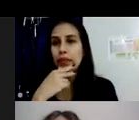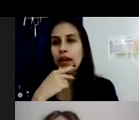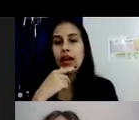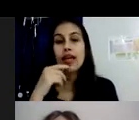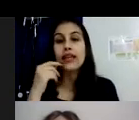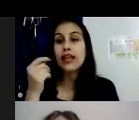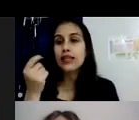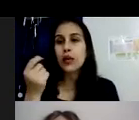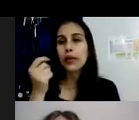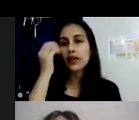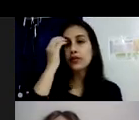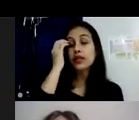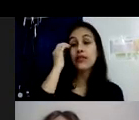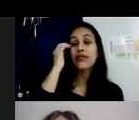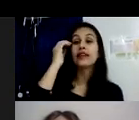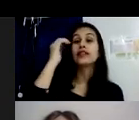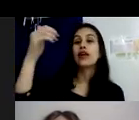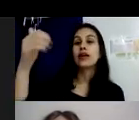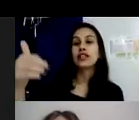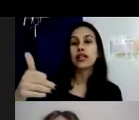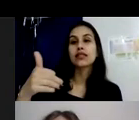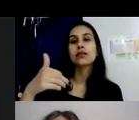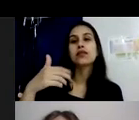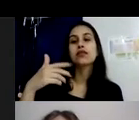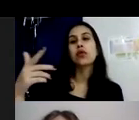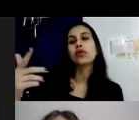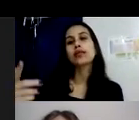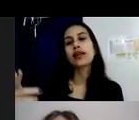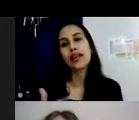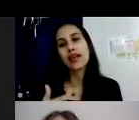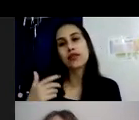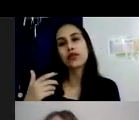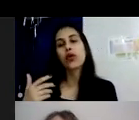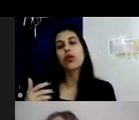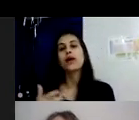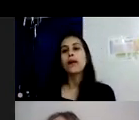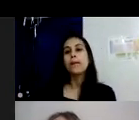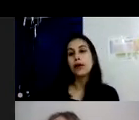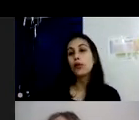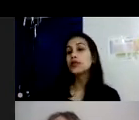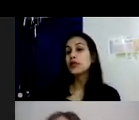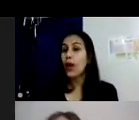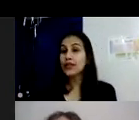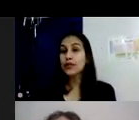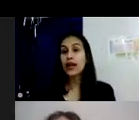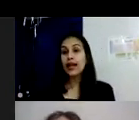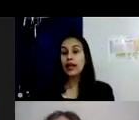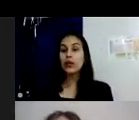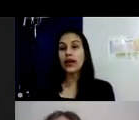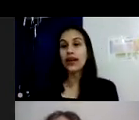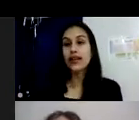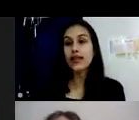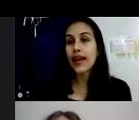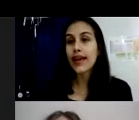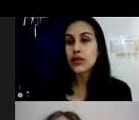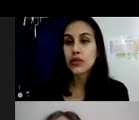tal. Nesse momento, o que você faz? Você olha a medicação da pessoa, você avalia a pessoa, pergunta do quadro clínico, o